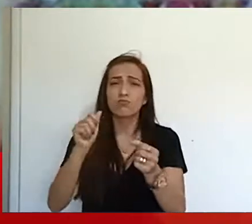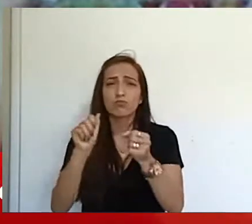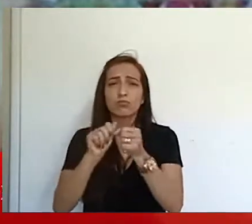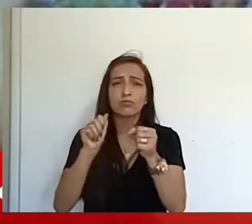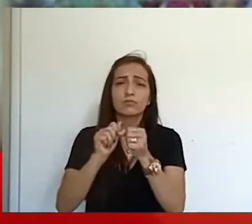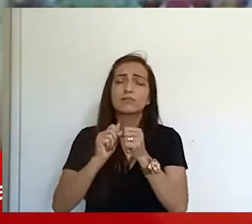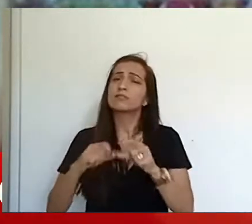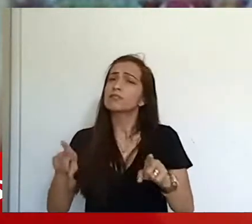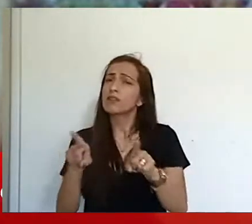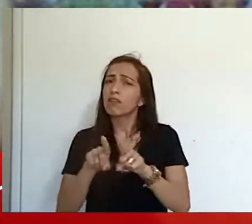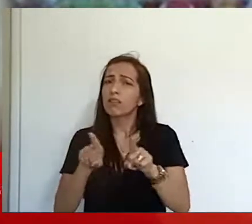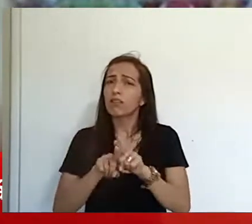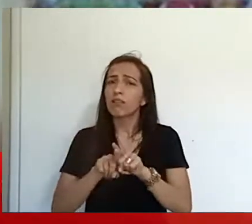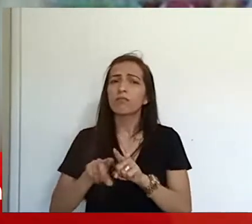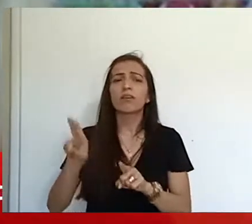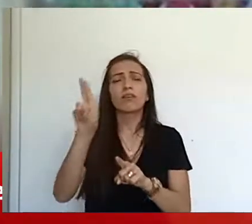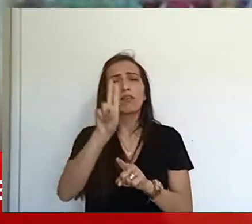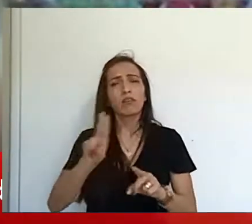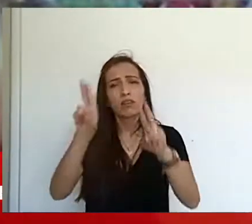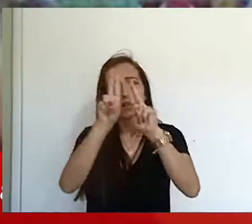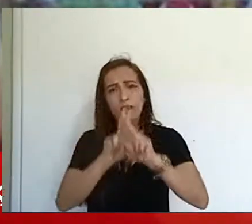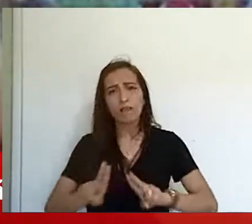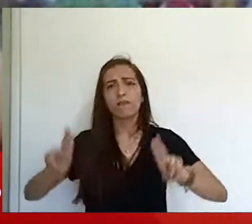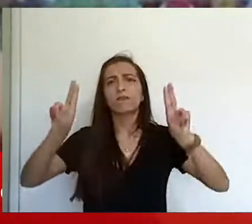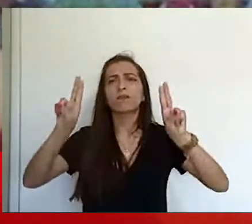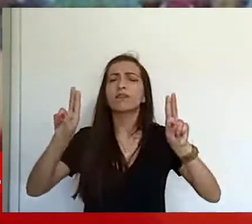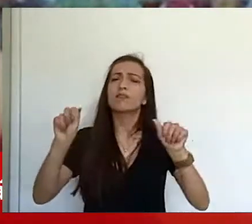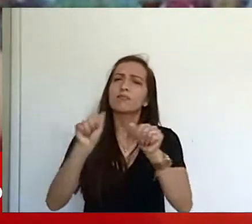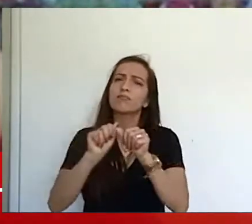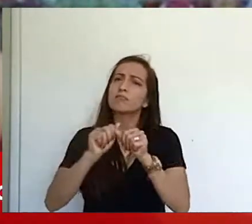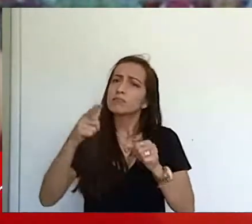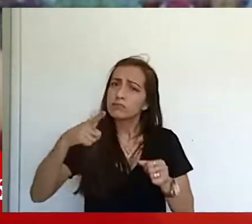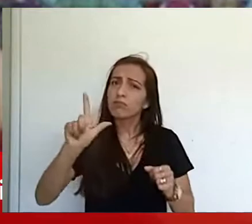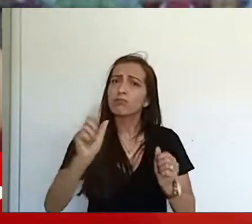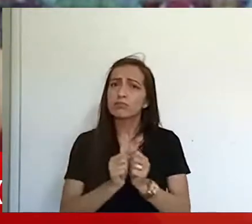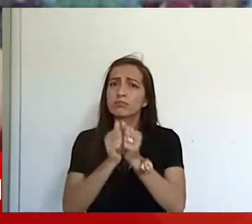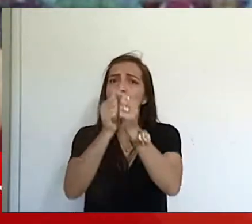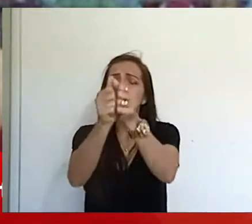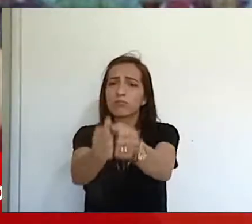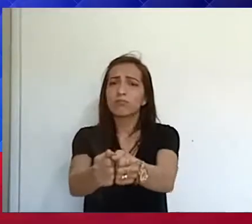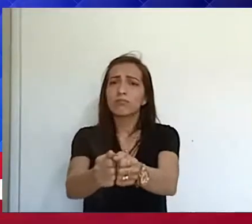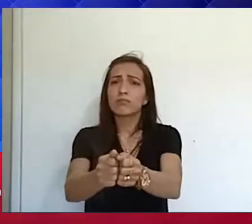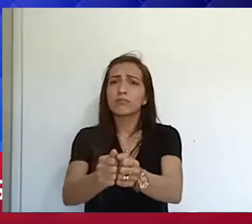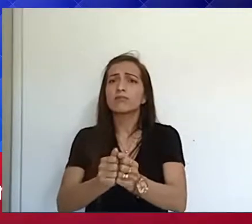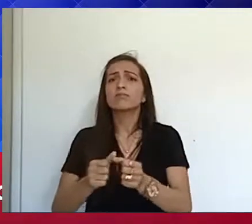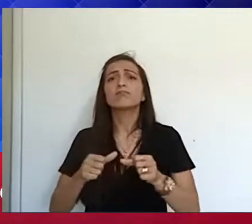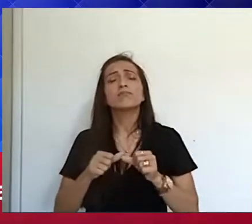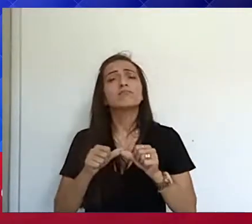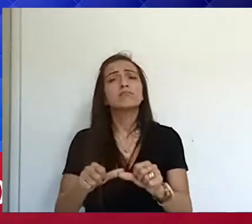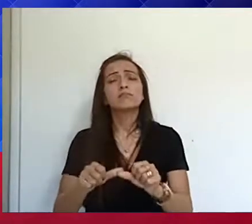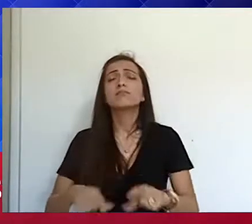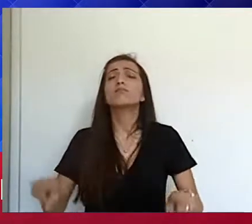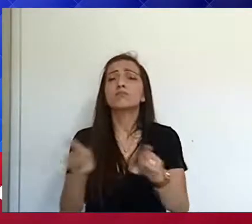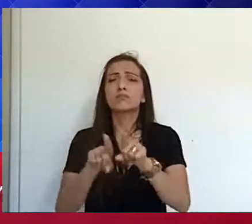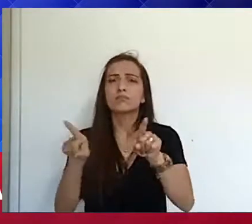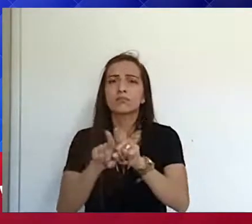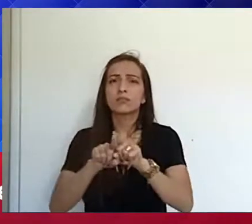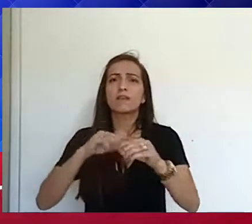Universidade de Brasília e outros que a gente tem acompanhado estão também desenvolvendo, além